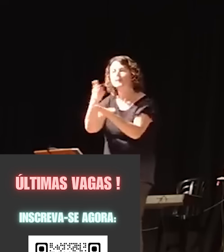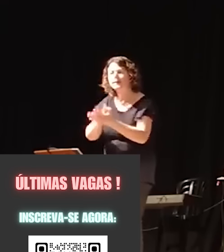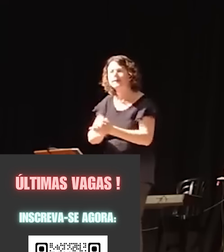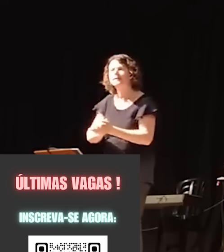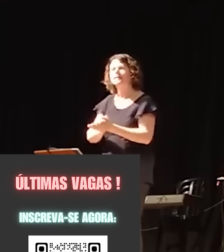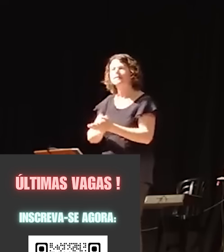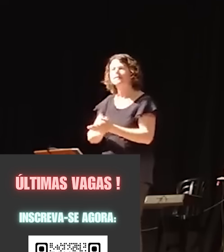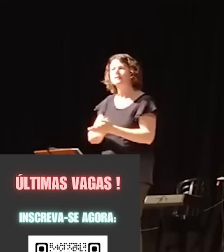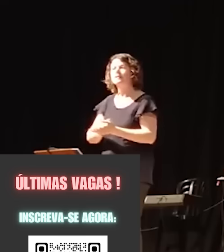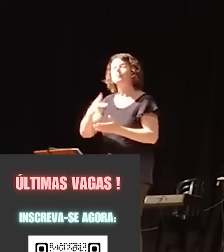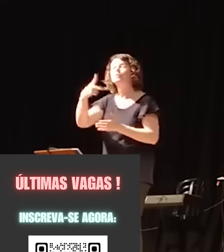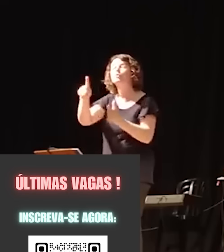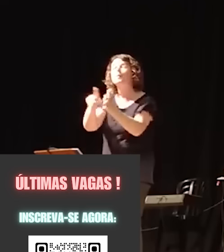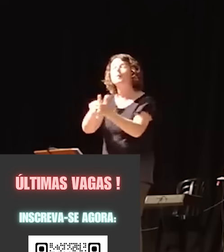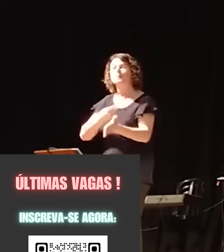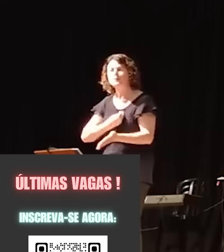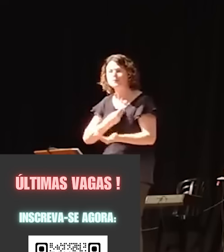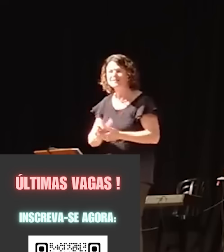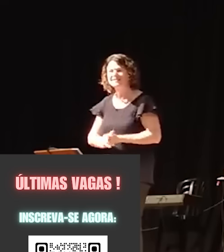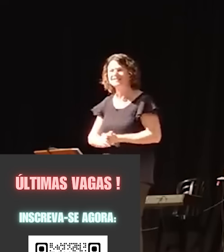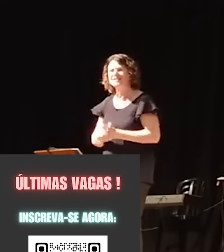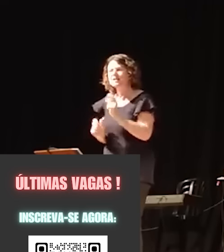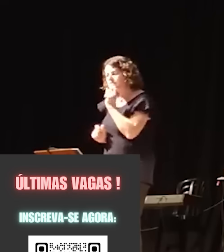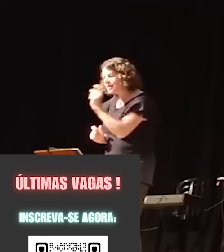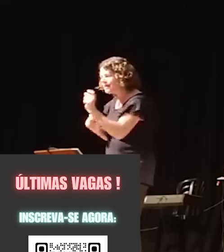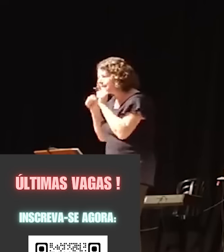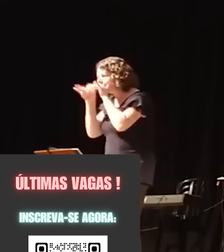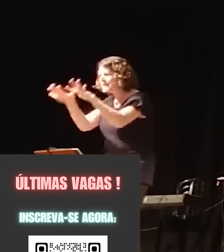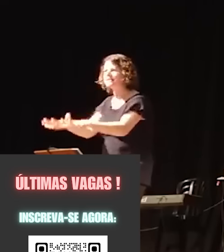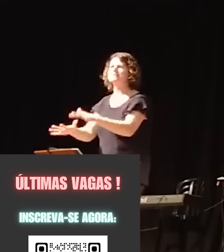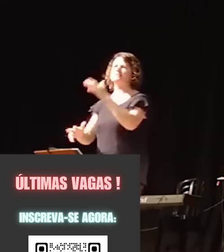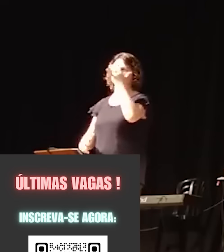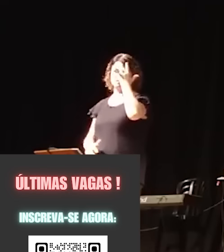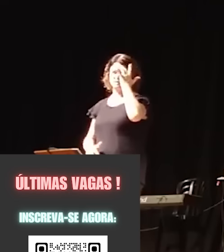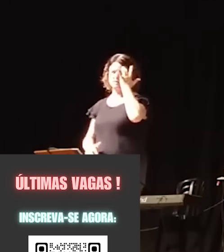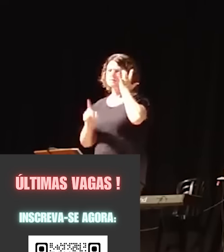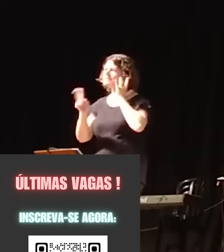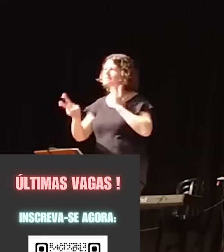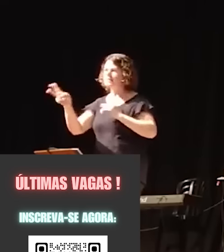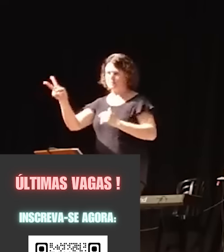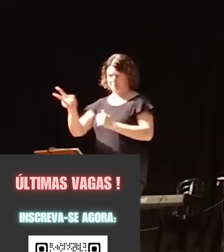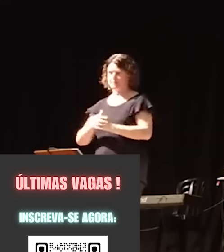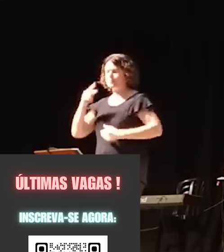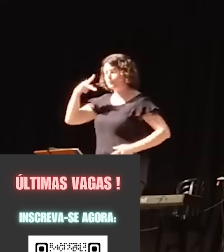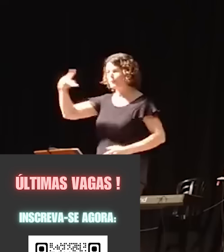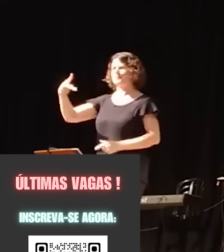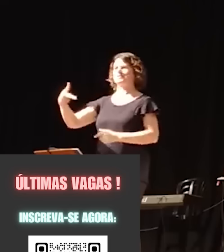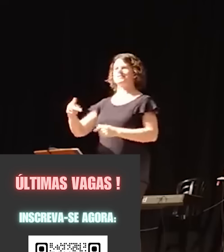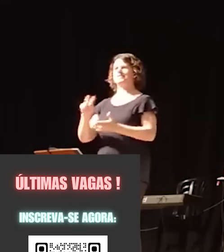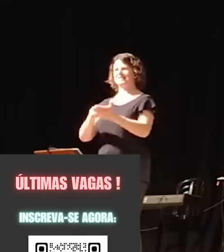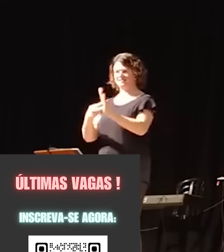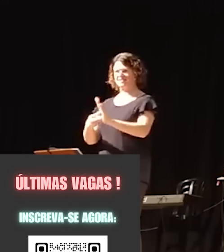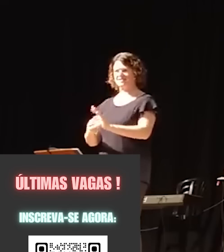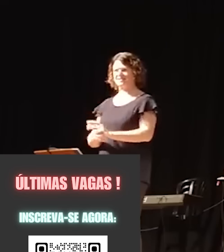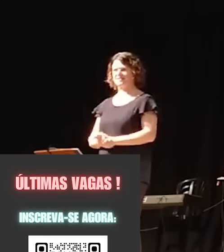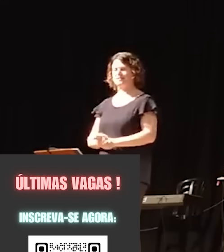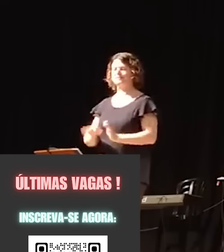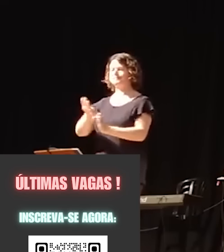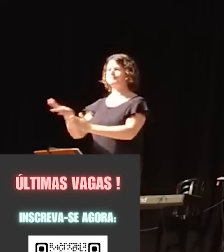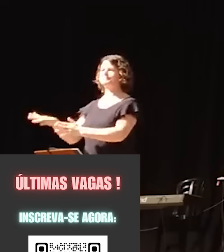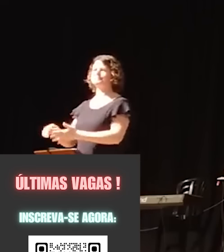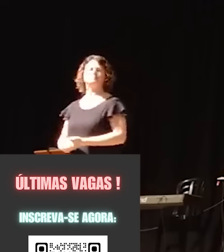dos vícios de fim dos cativeiros porque é isso que Davi vai fazer pode passar cinco dentre